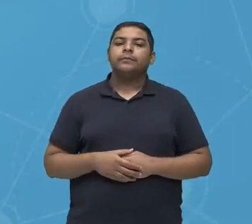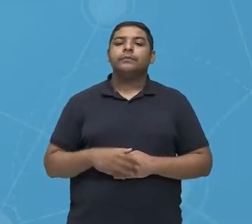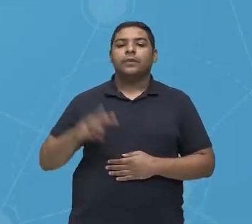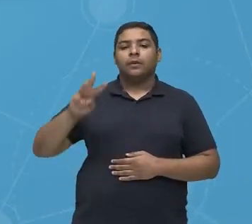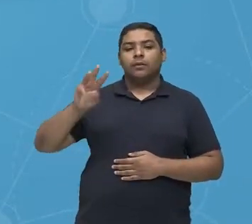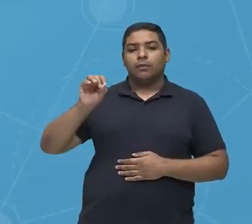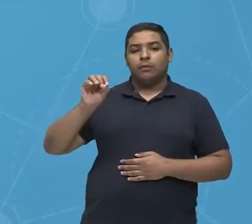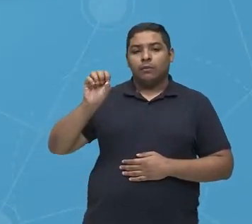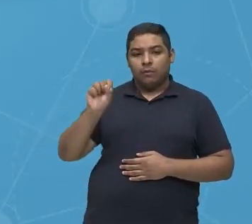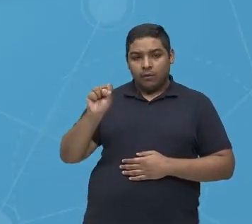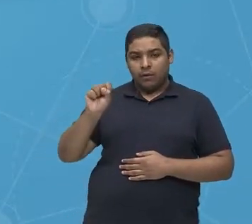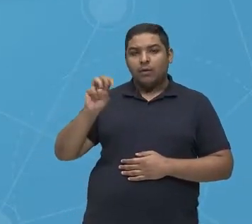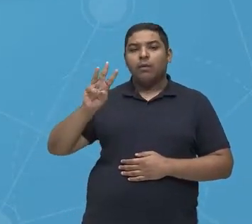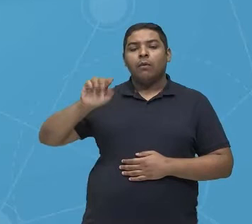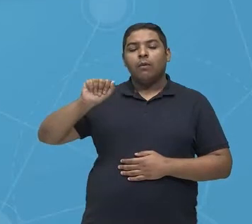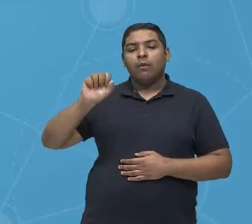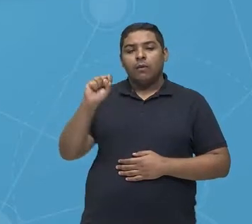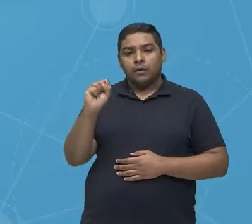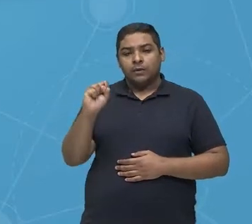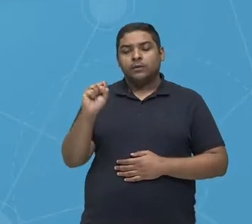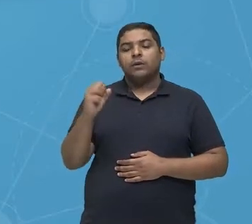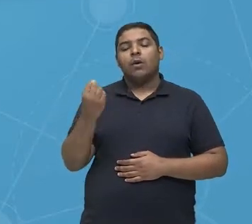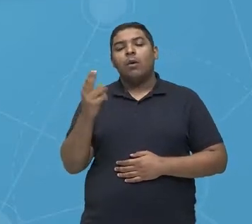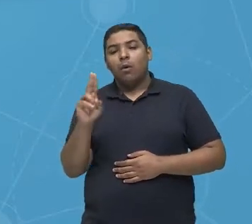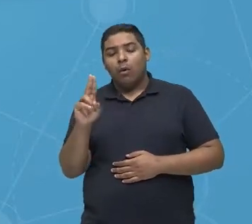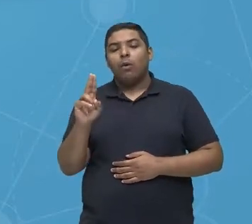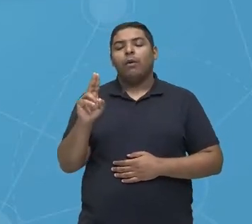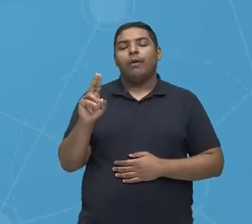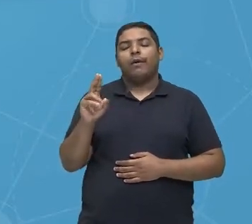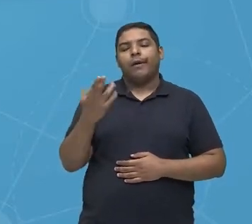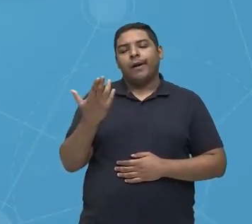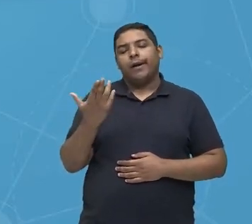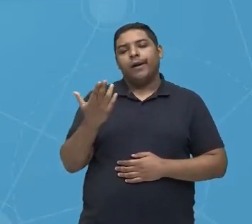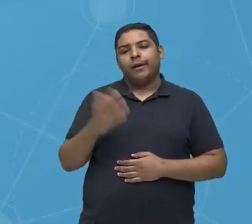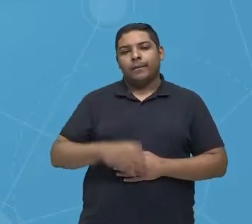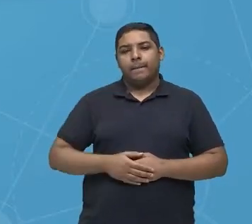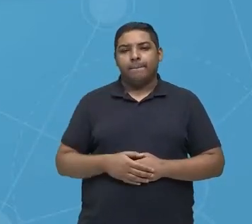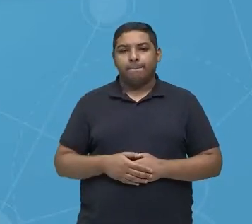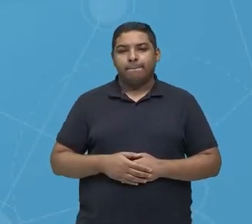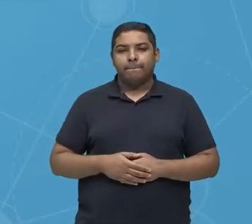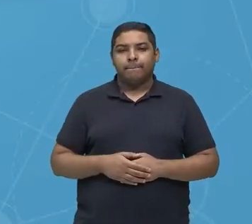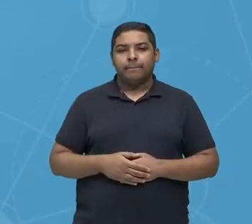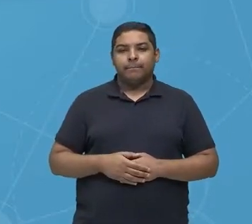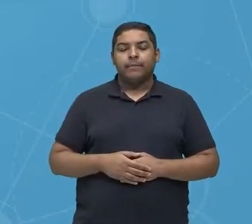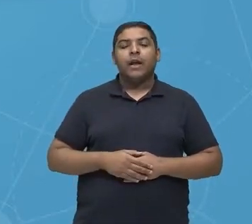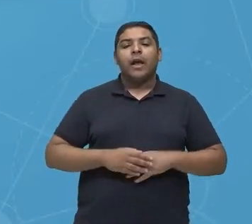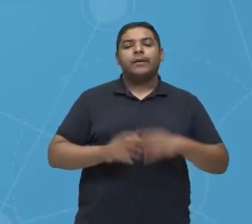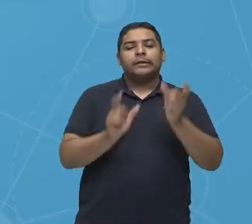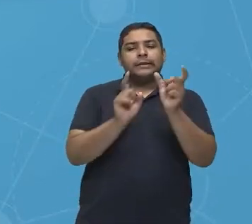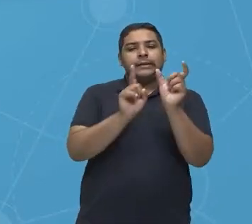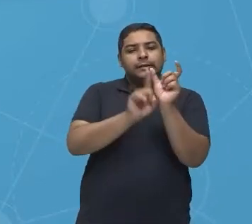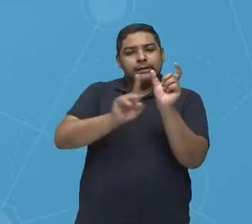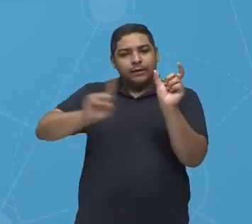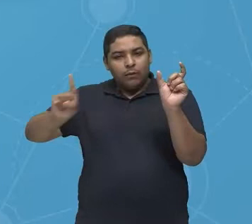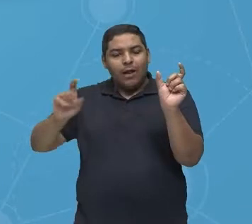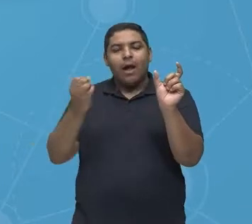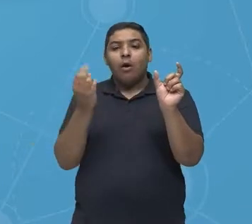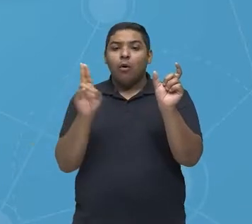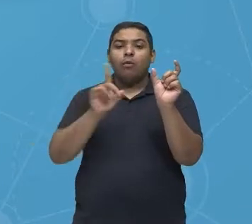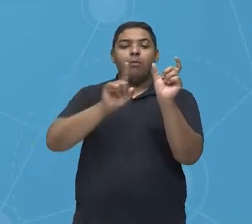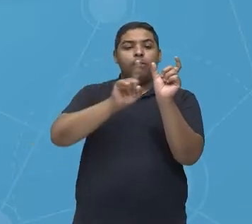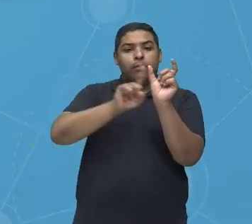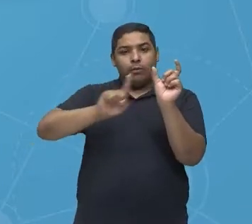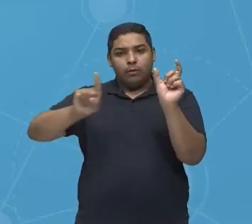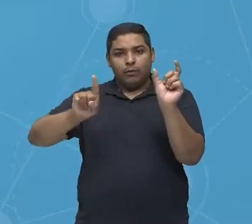sujeito estiver no singular e o were quando o verbo estiver o sujeito estiver no plural. Repare, né, que quando eu quero